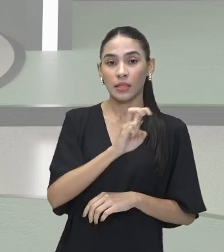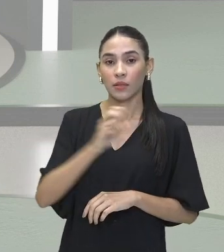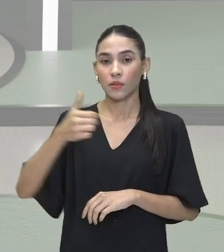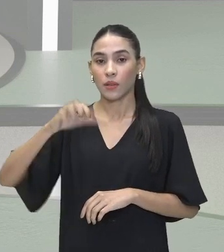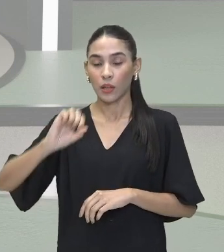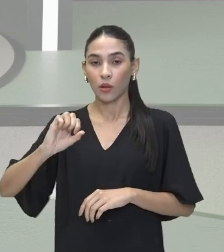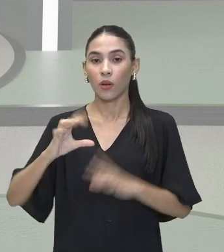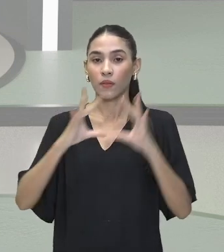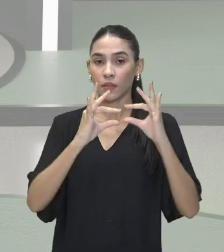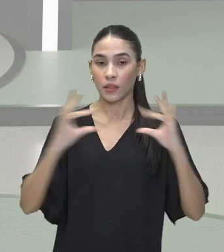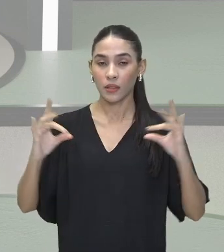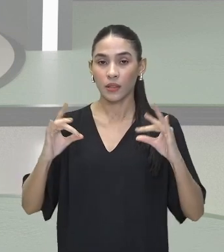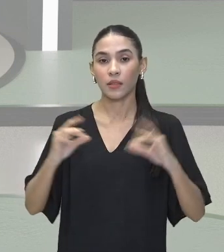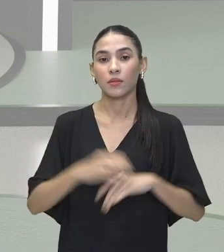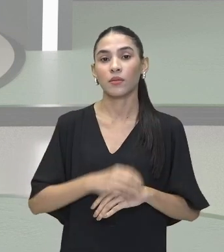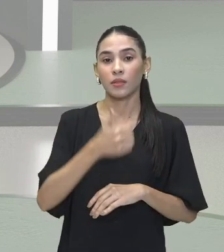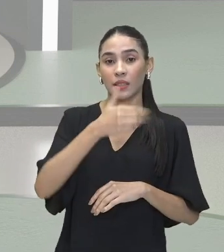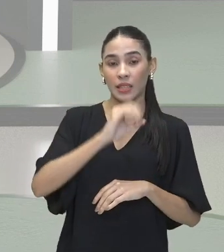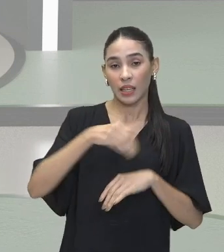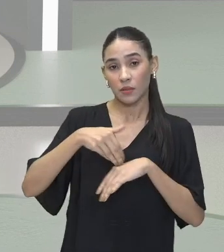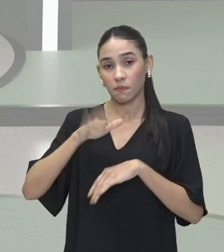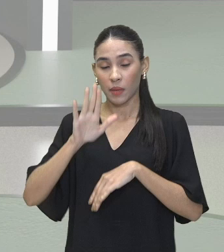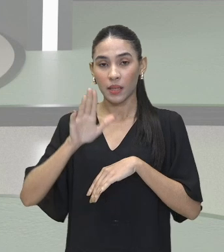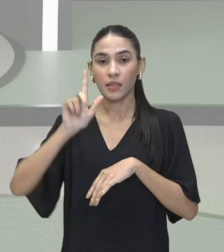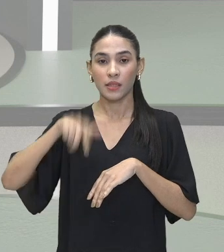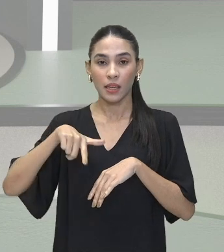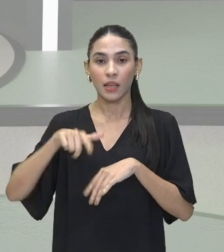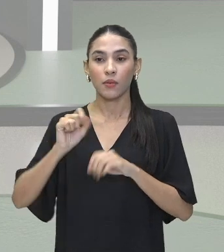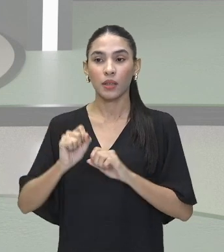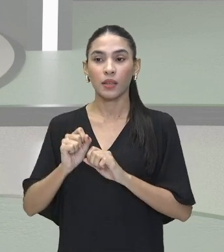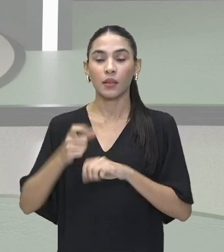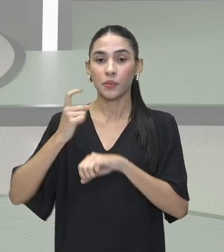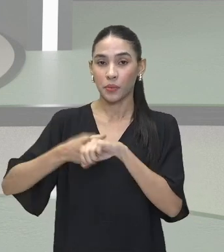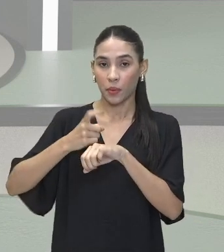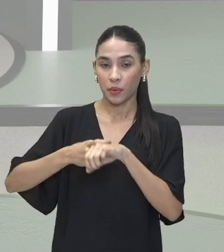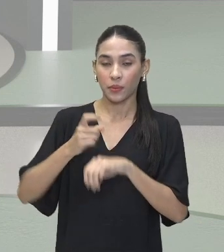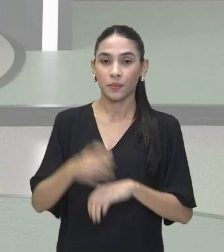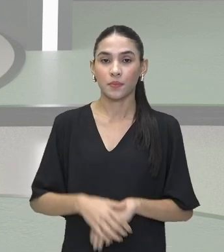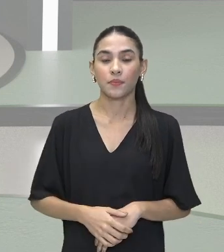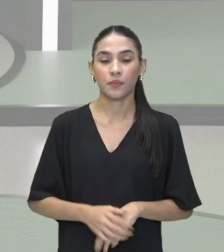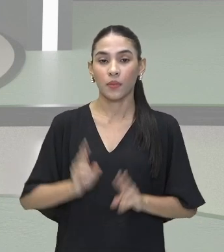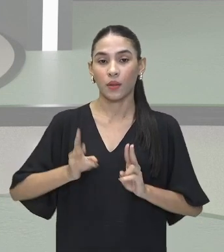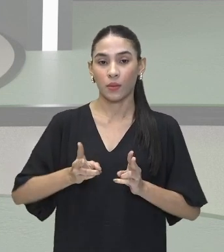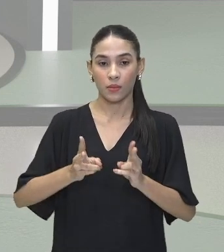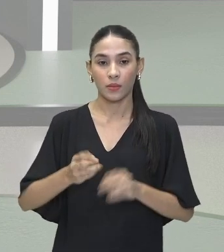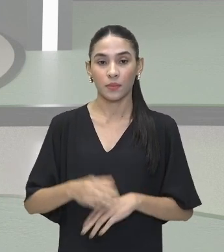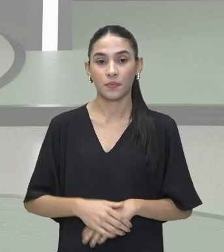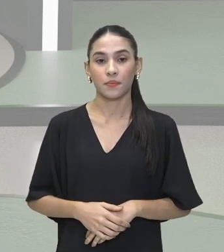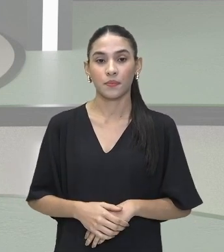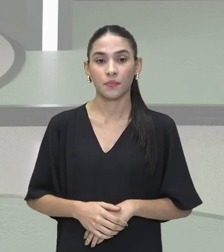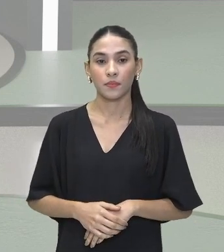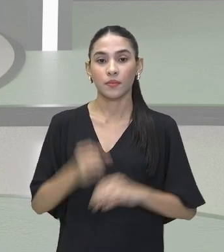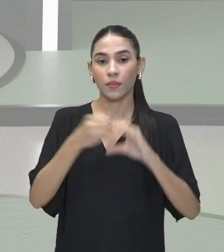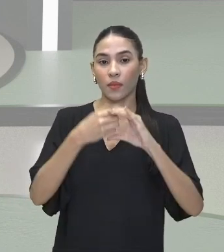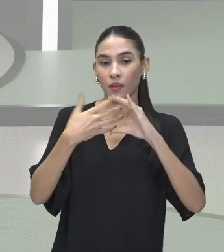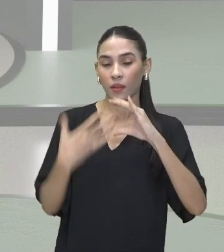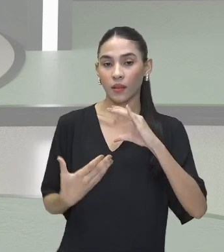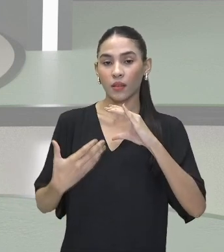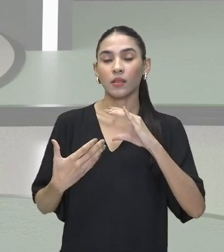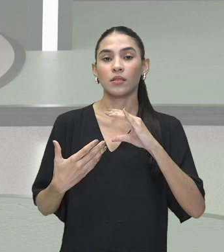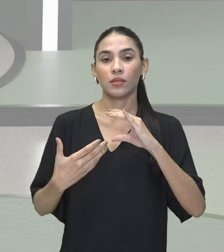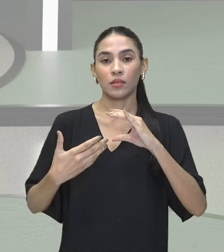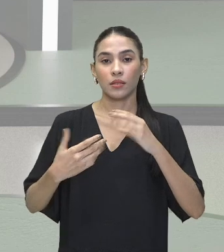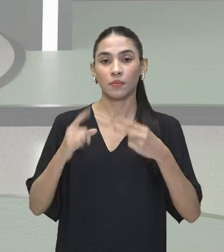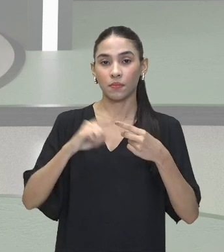e acima de 10 são compostos sólidos. Continuando aqui. As características ainda